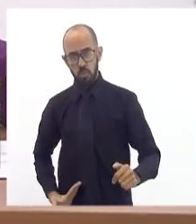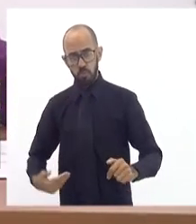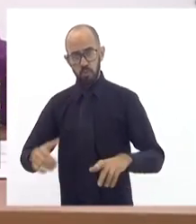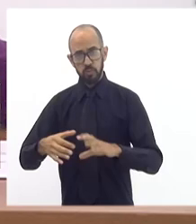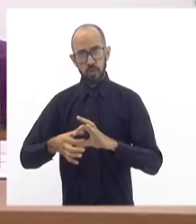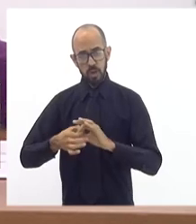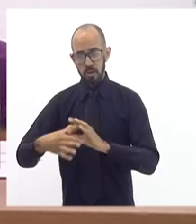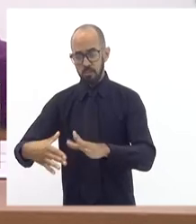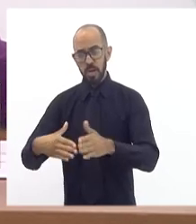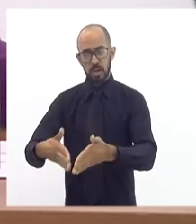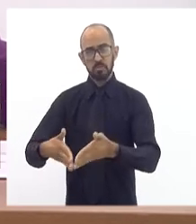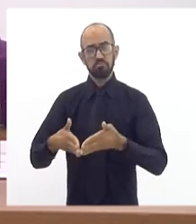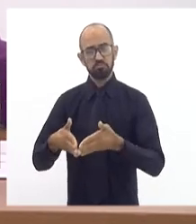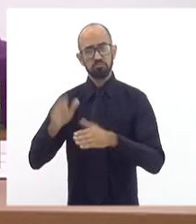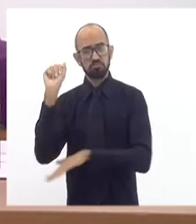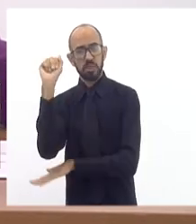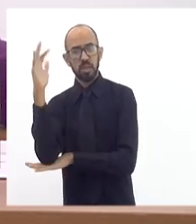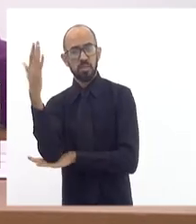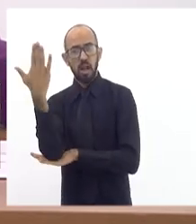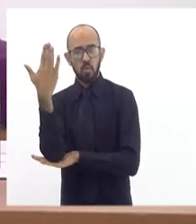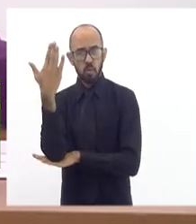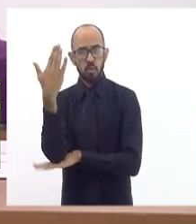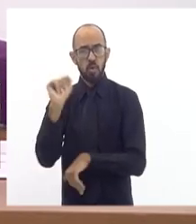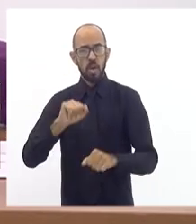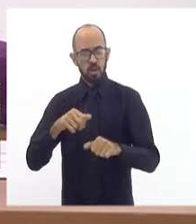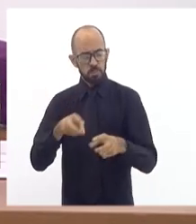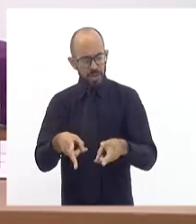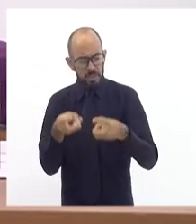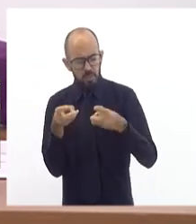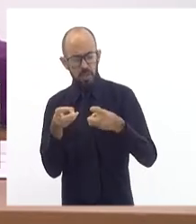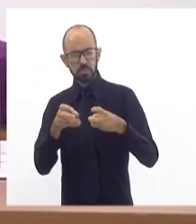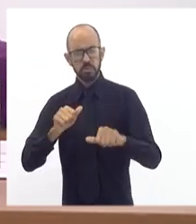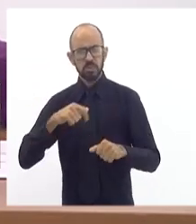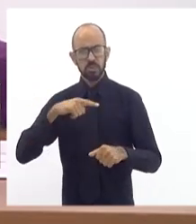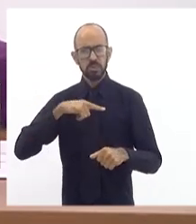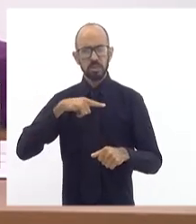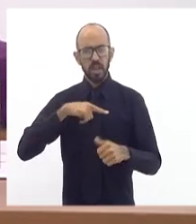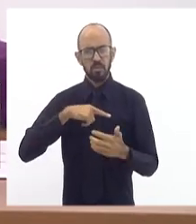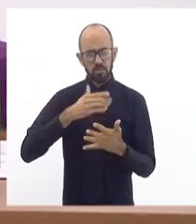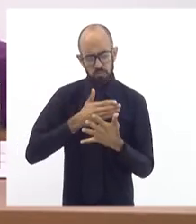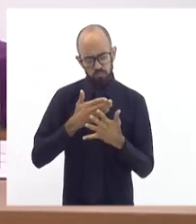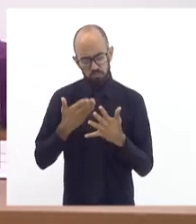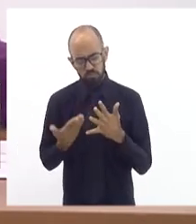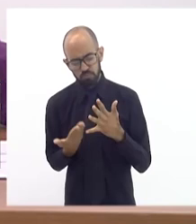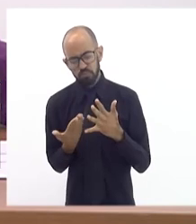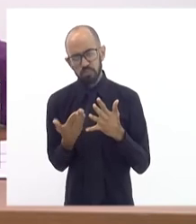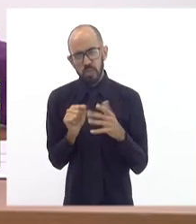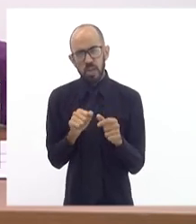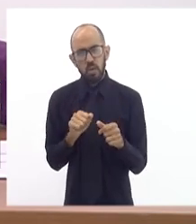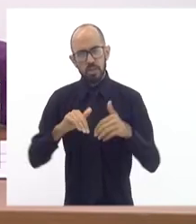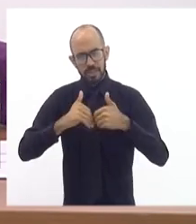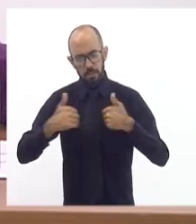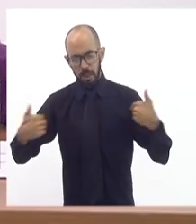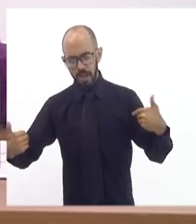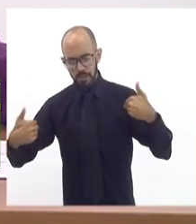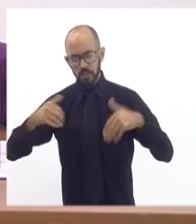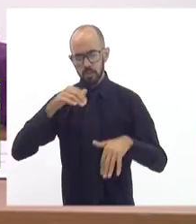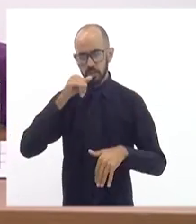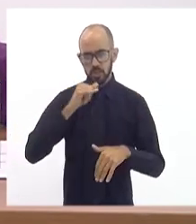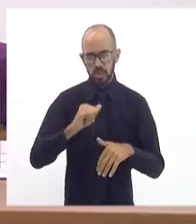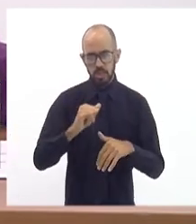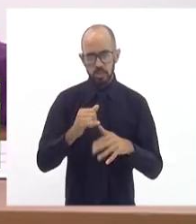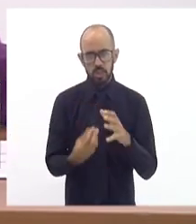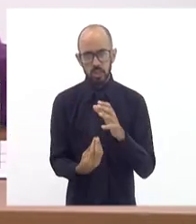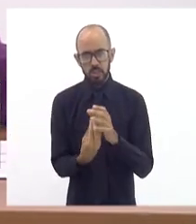com a licença ambiental concedida verificamos que foi feito no fracionamento de licenciamento com separação de geração de energia